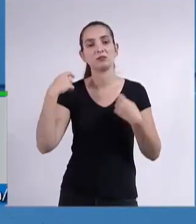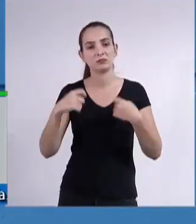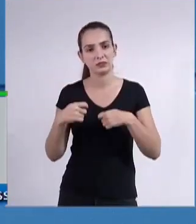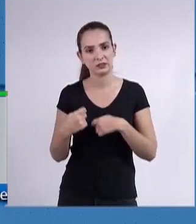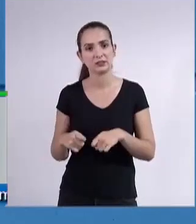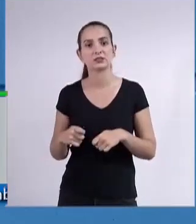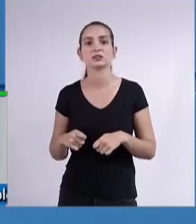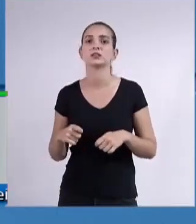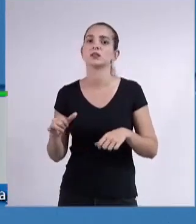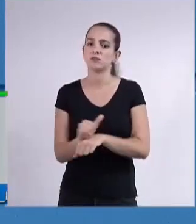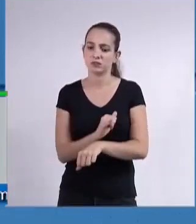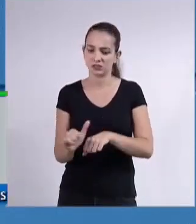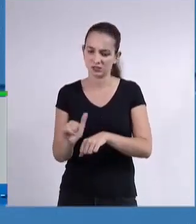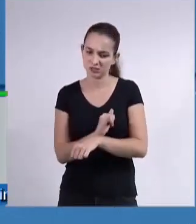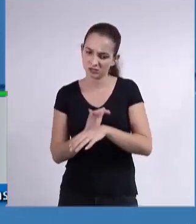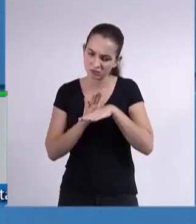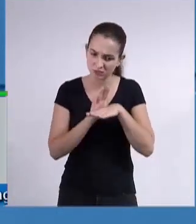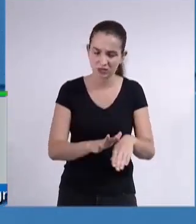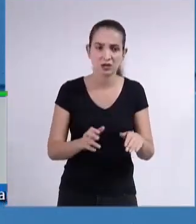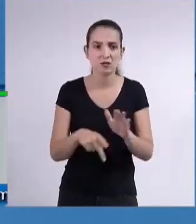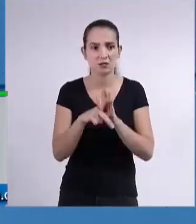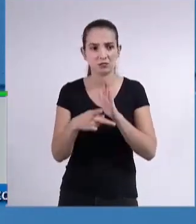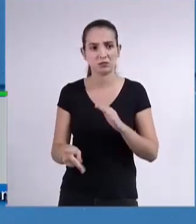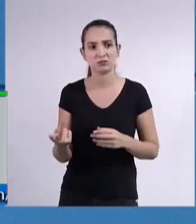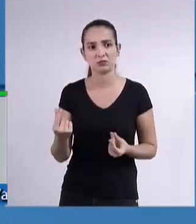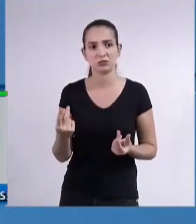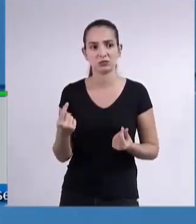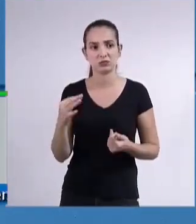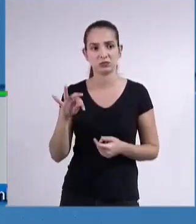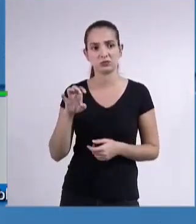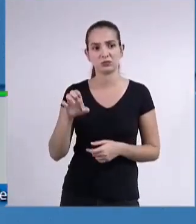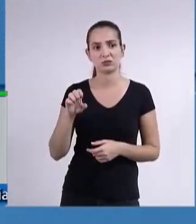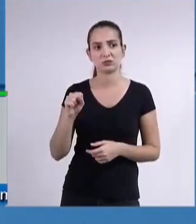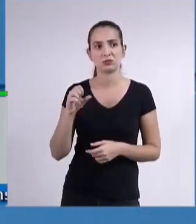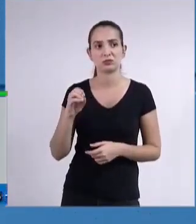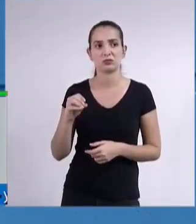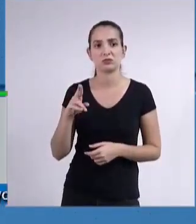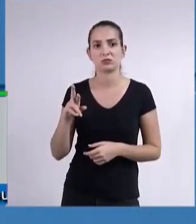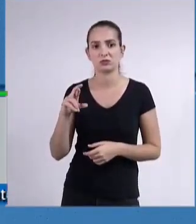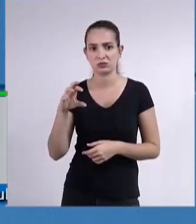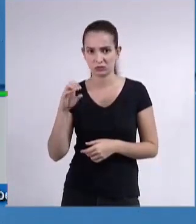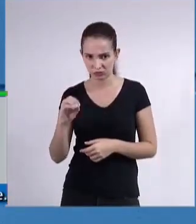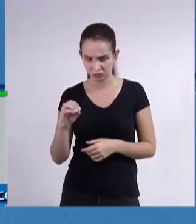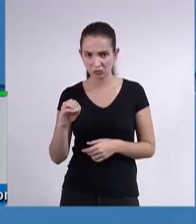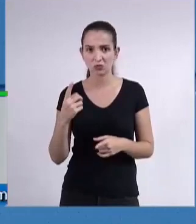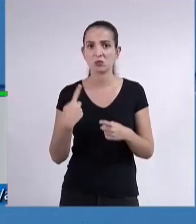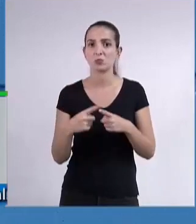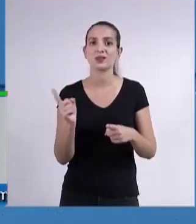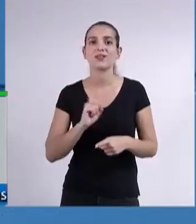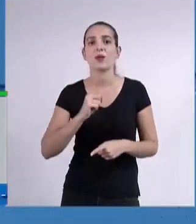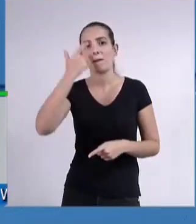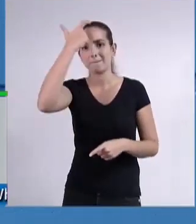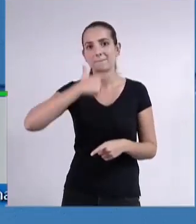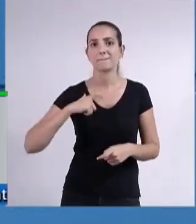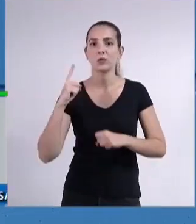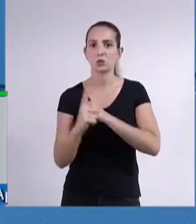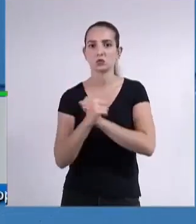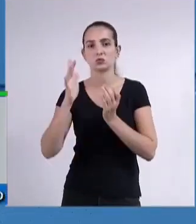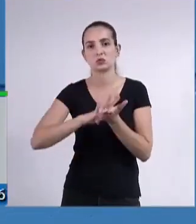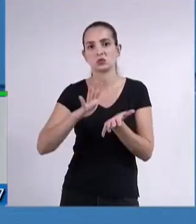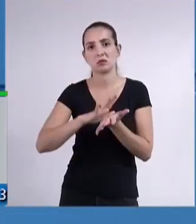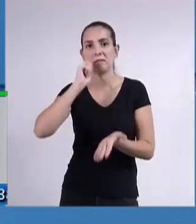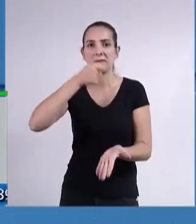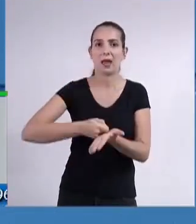isso com o dinheiro do Tesouro, que é de todos, não fazer com que os consumidores de energia paguem por isso. E o que